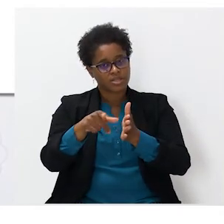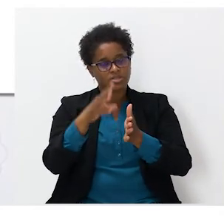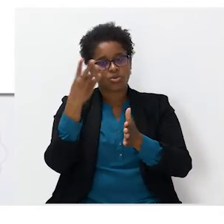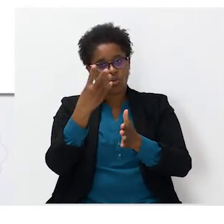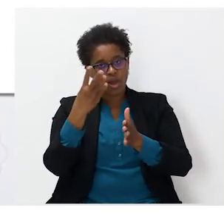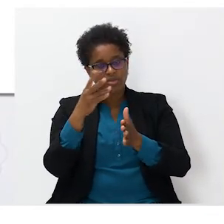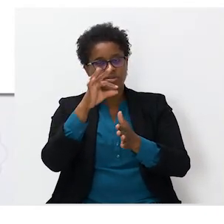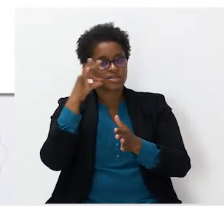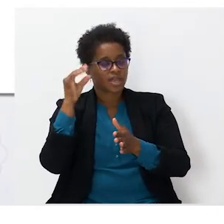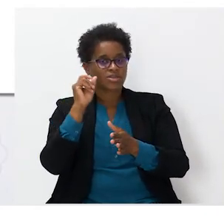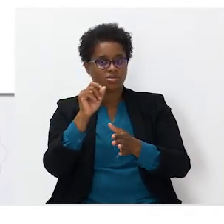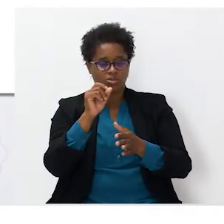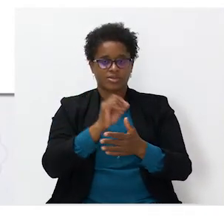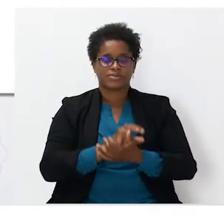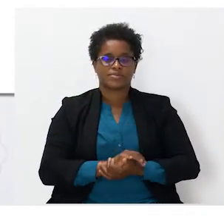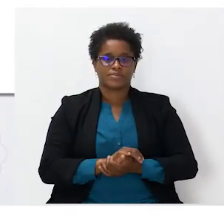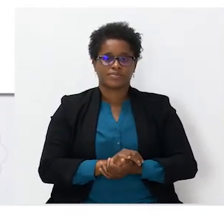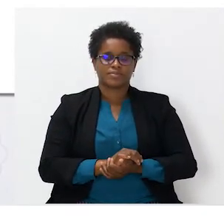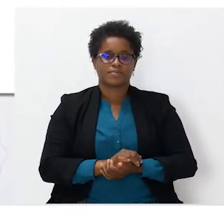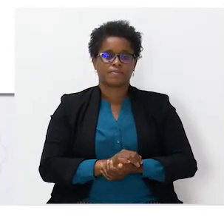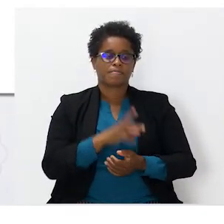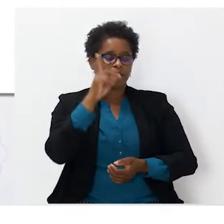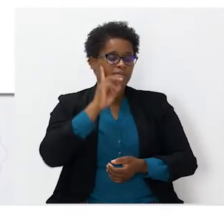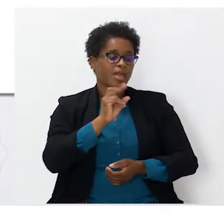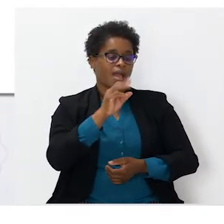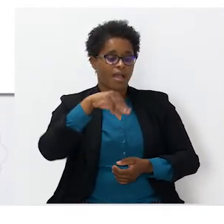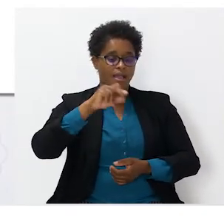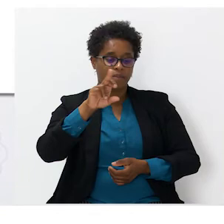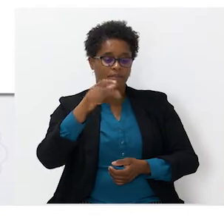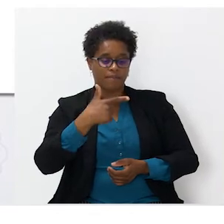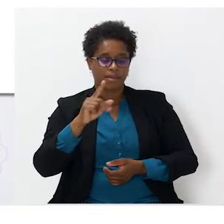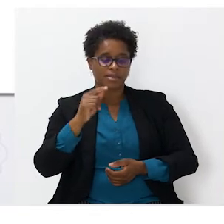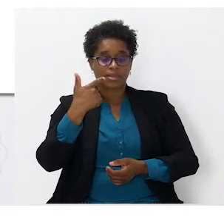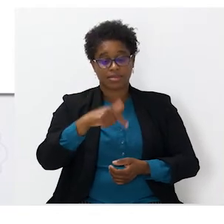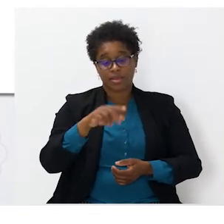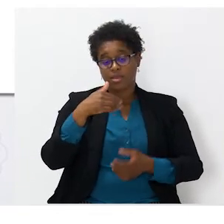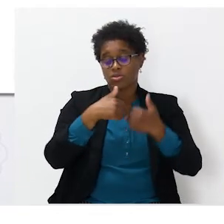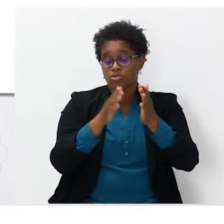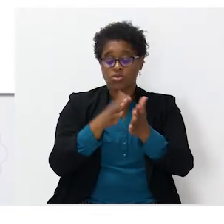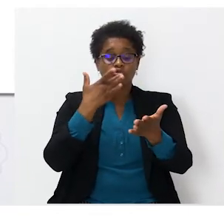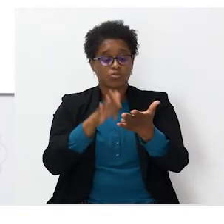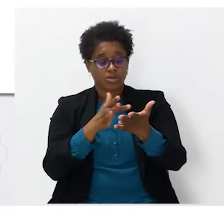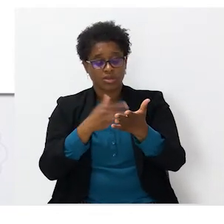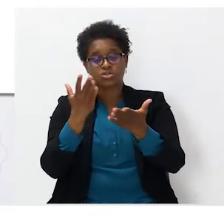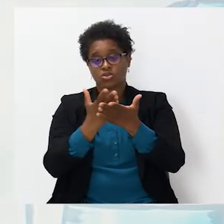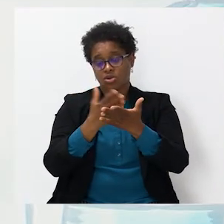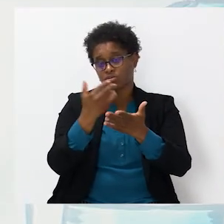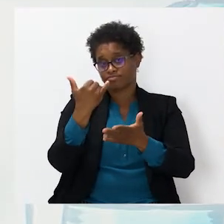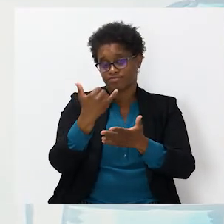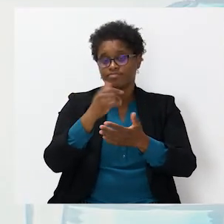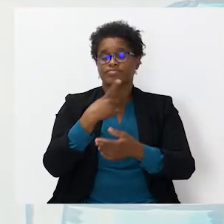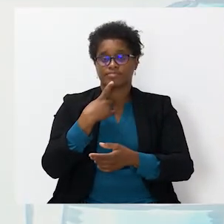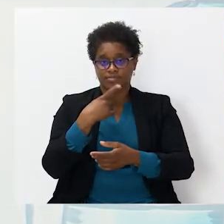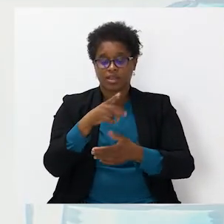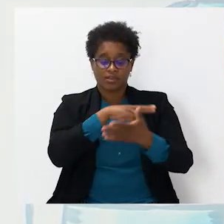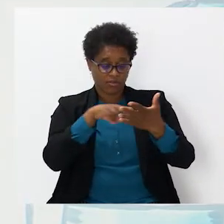4 sinais de pontuação. A Marta tem todos os manuais do 2º ano. Certo?